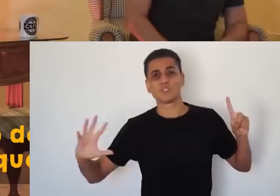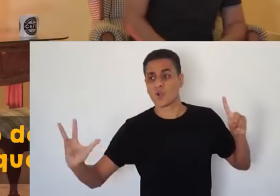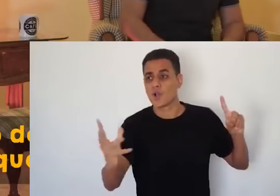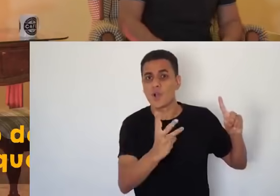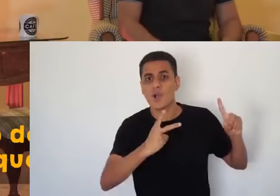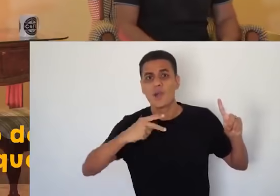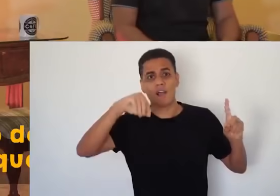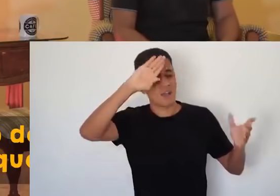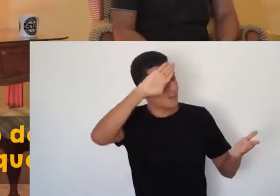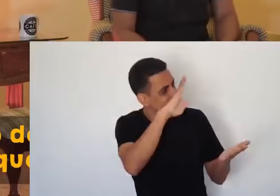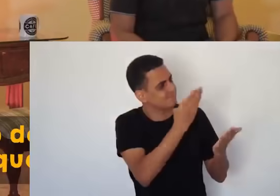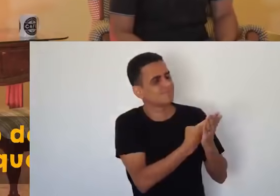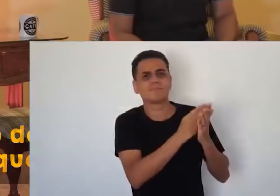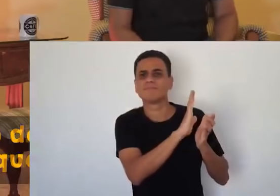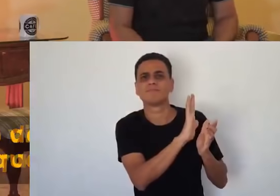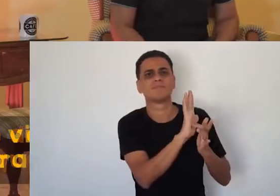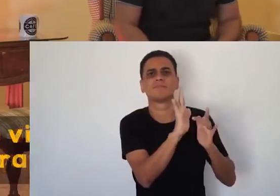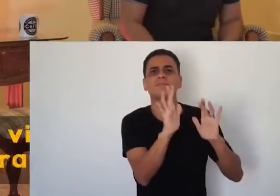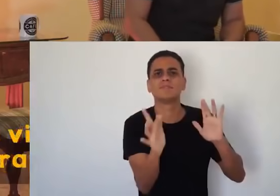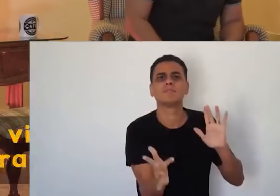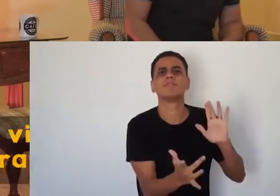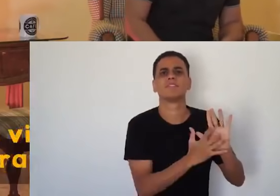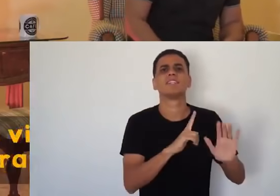entregou para que todo o que